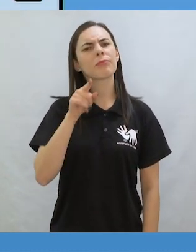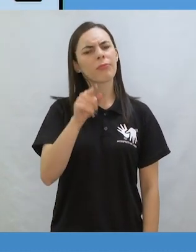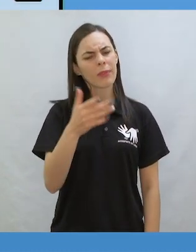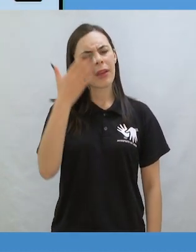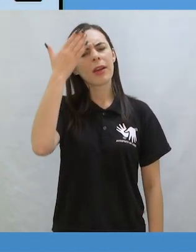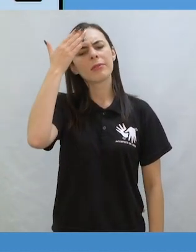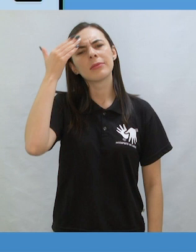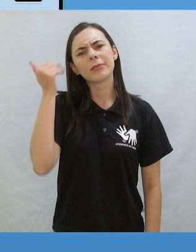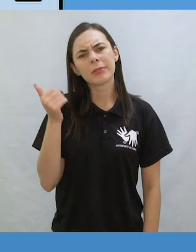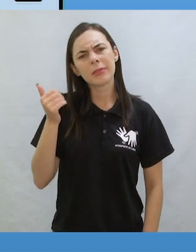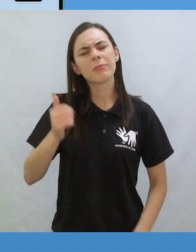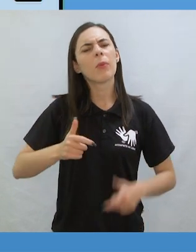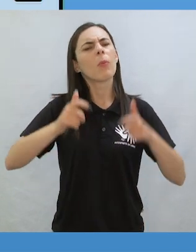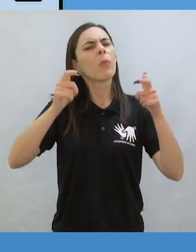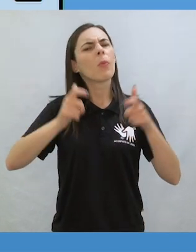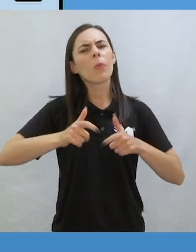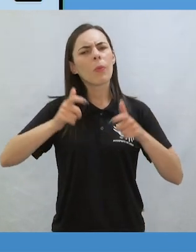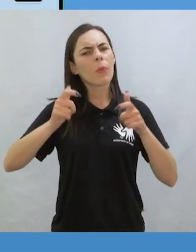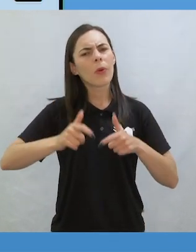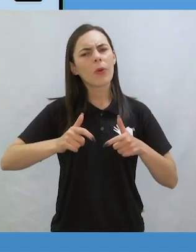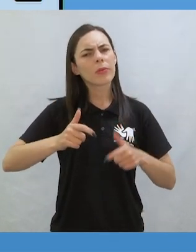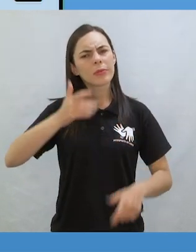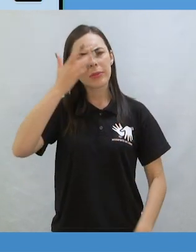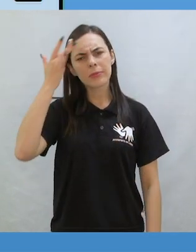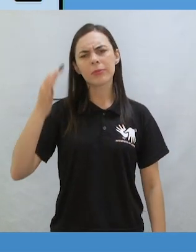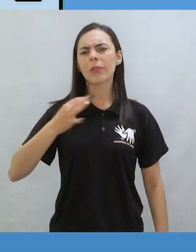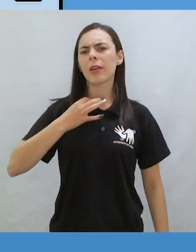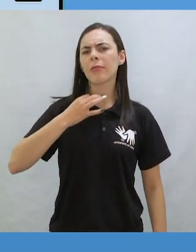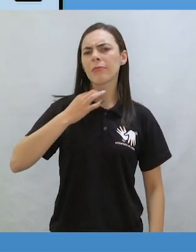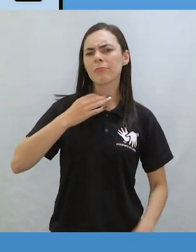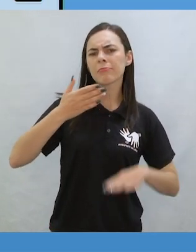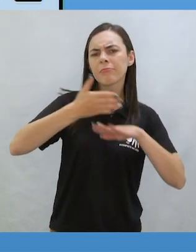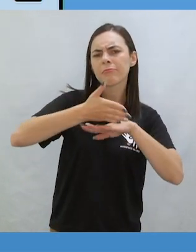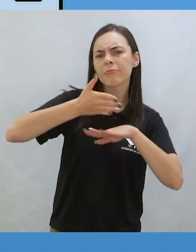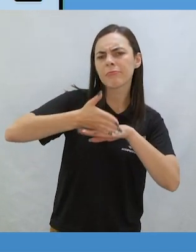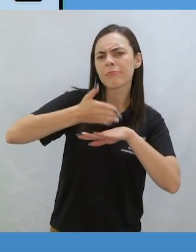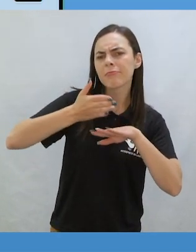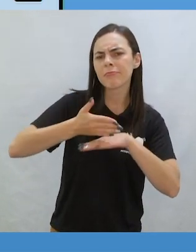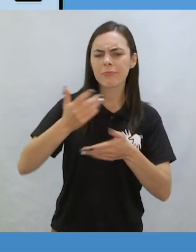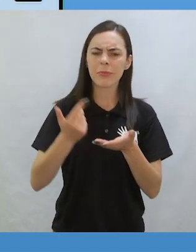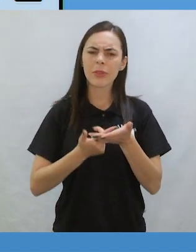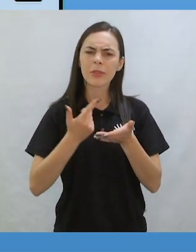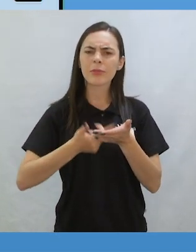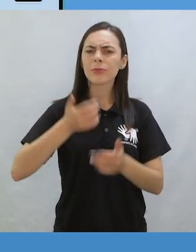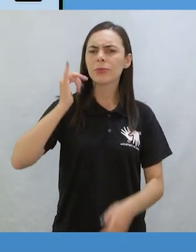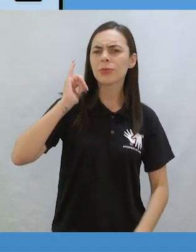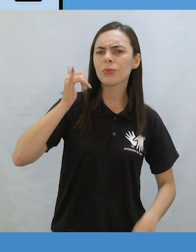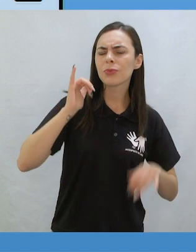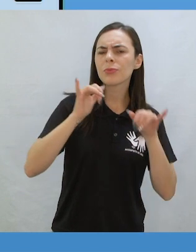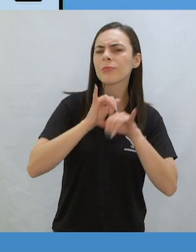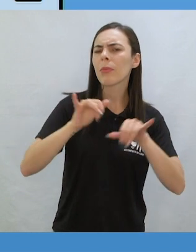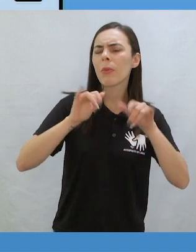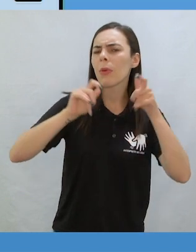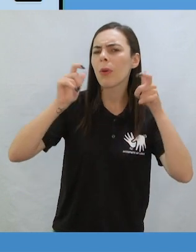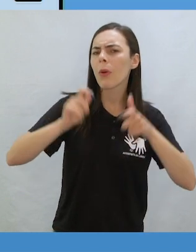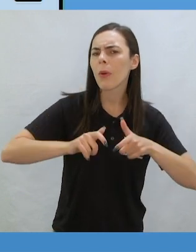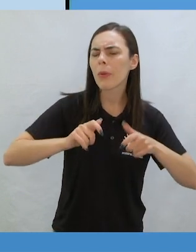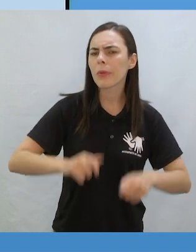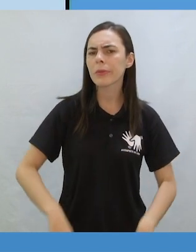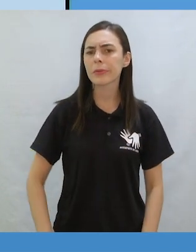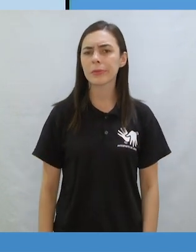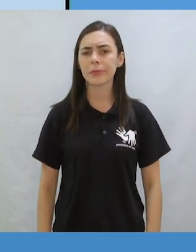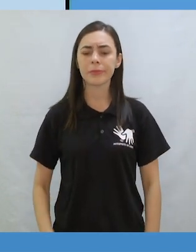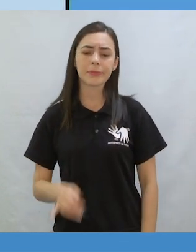Sabe para quem e em que locais que esses voluntários iam contar e ouvir